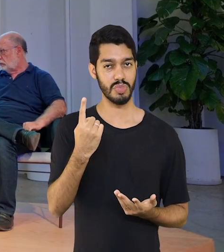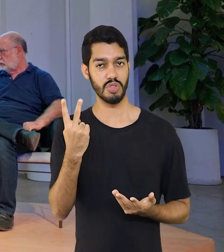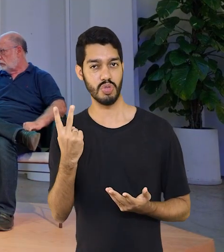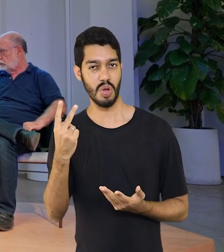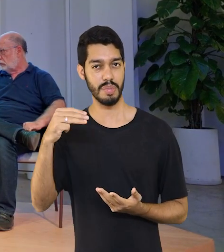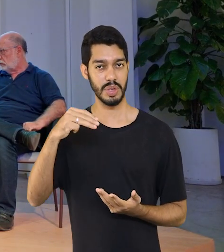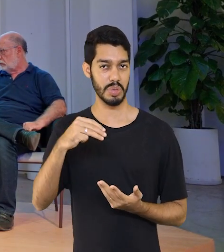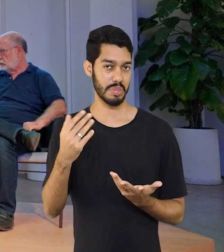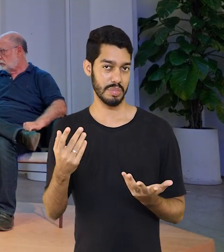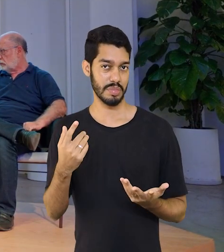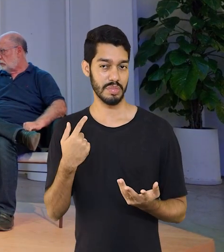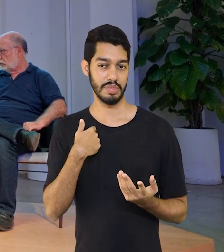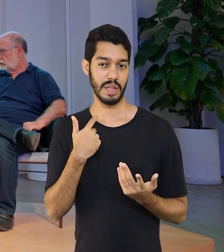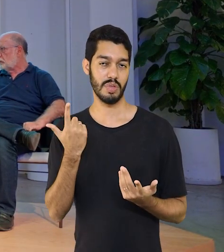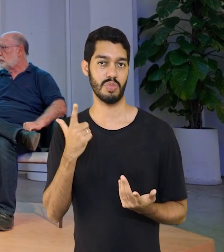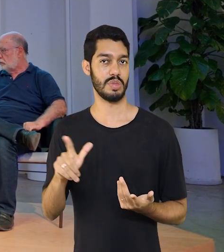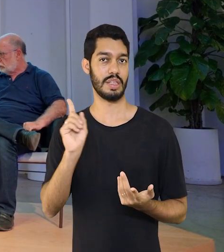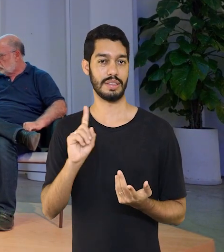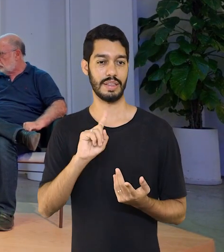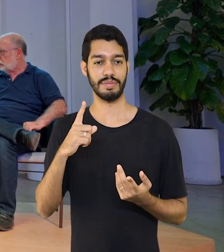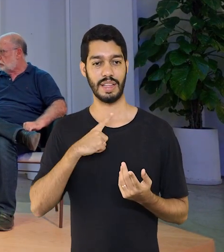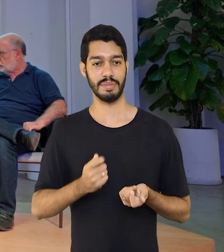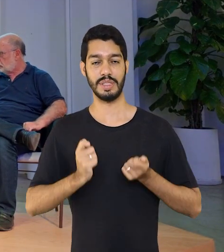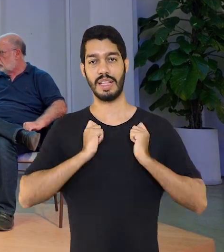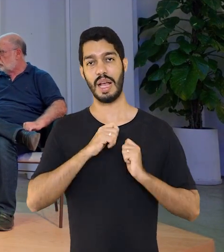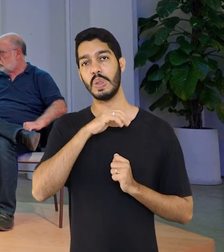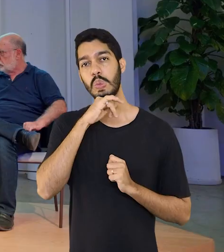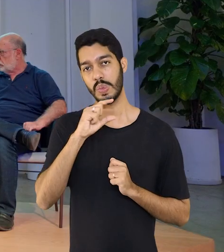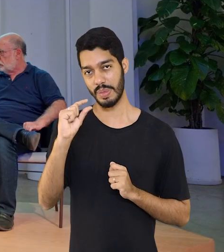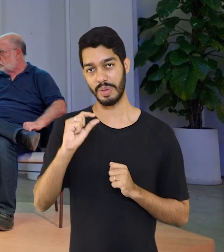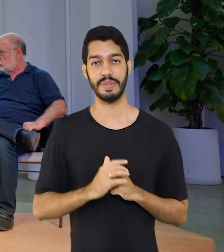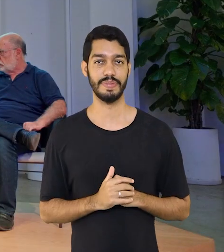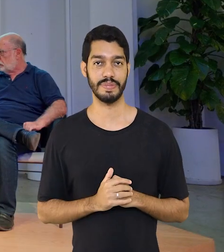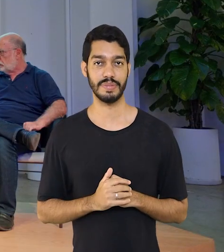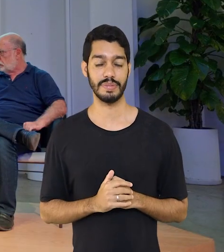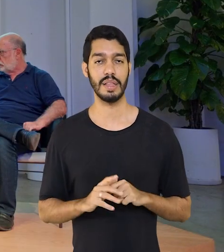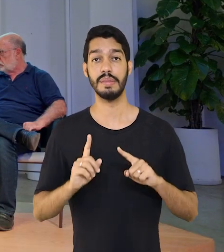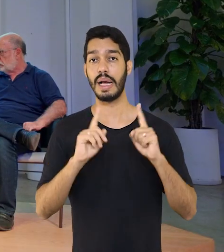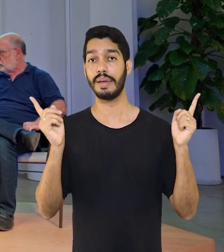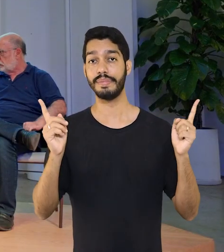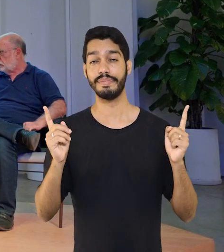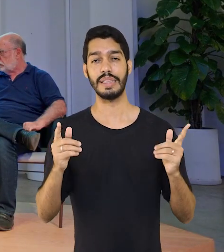2 minutos. O efeito líquido que a gente ganha no transporte é muito pouco. Mas a gente está falando agora de